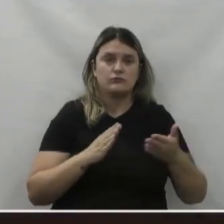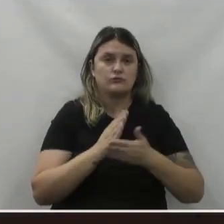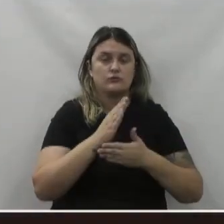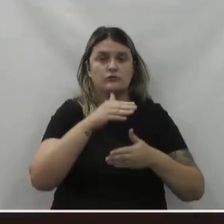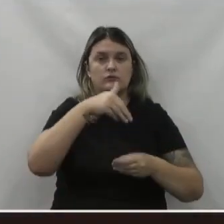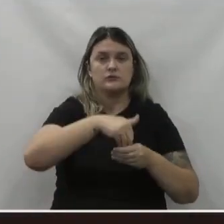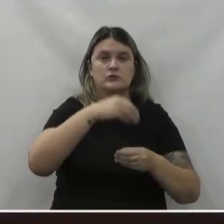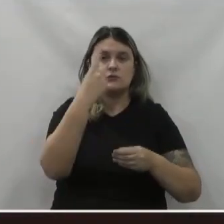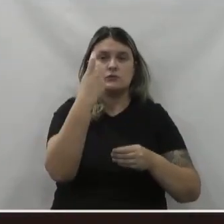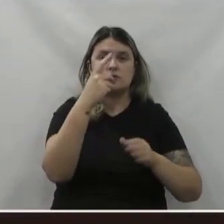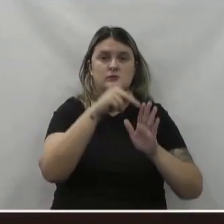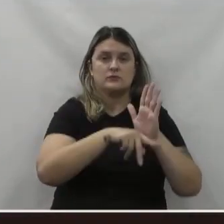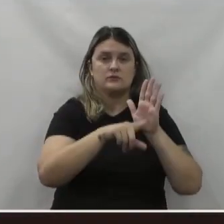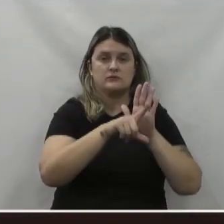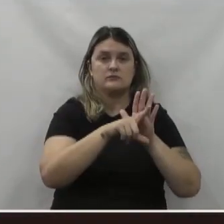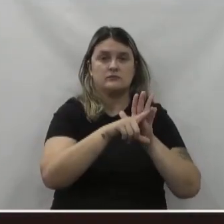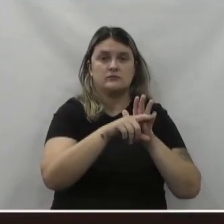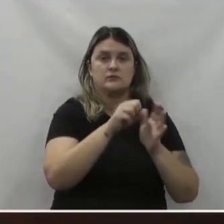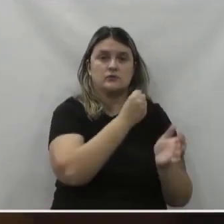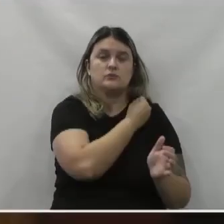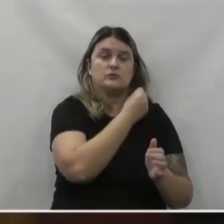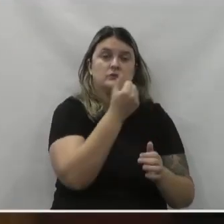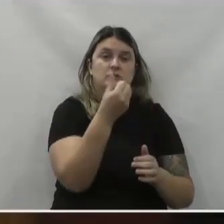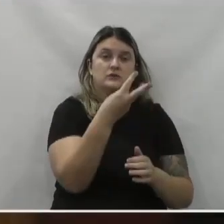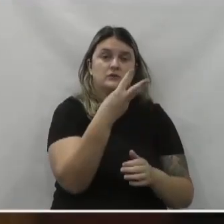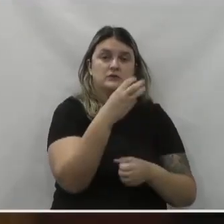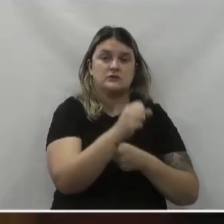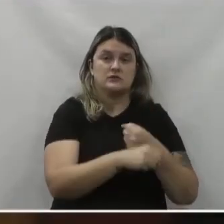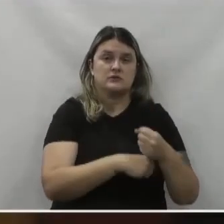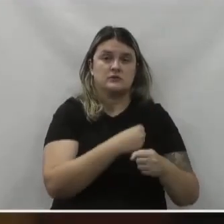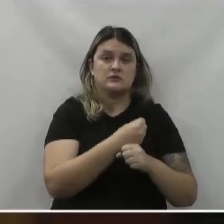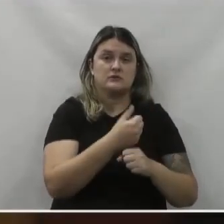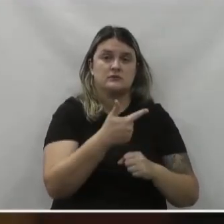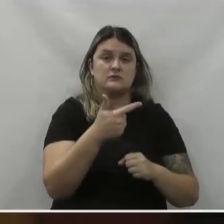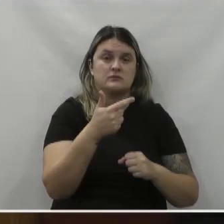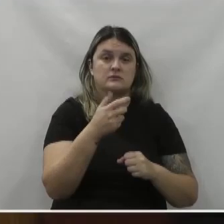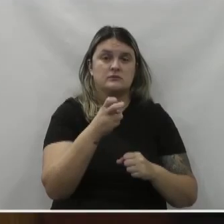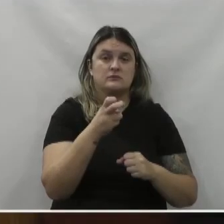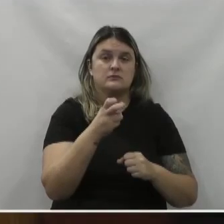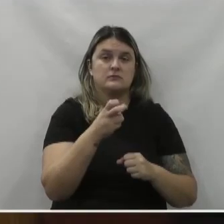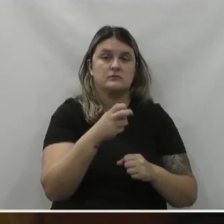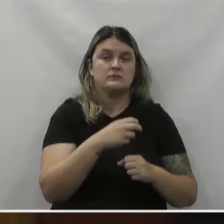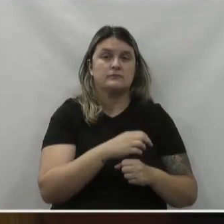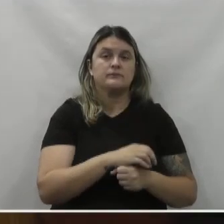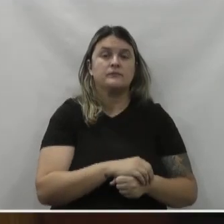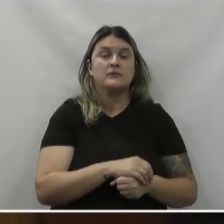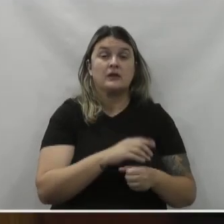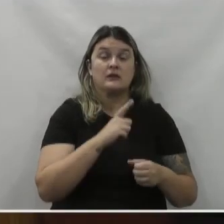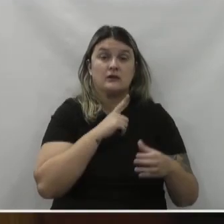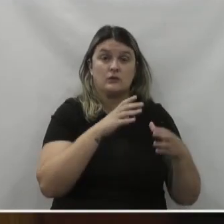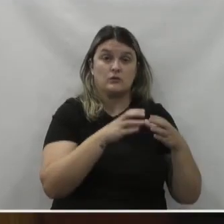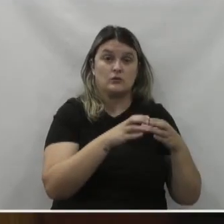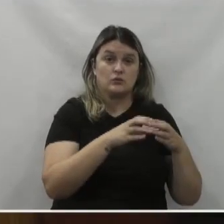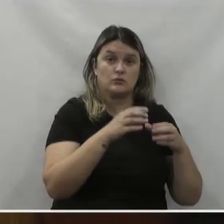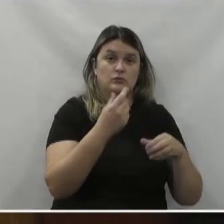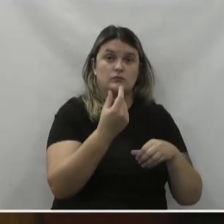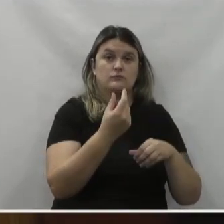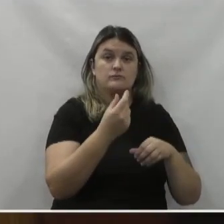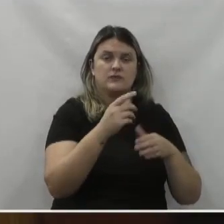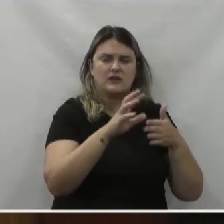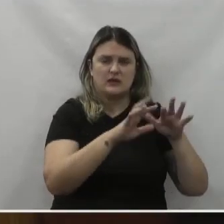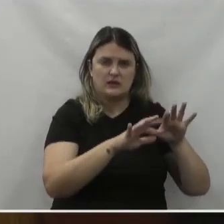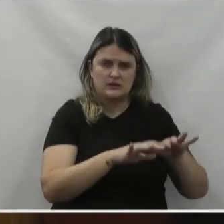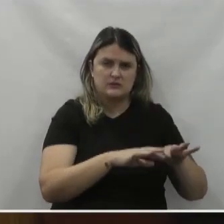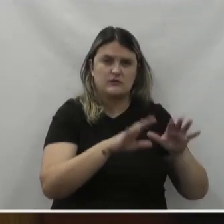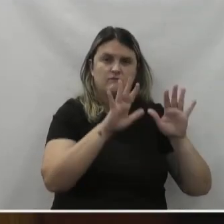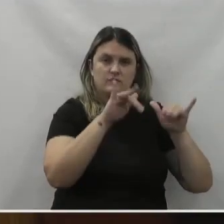única do projeto de lei ordinária número 13, 2025. Votação do parecer fundamentado da Comissão de Constituição, Justiça e Redação Final.